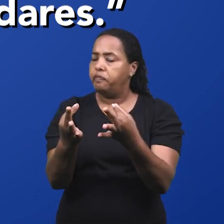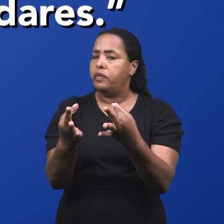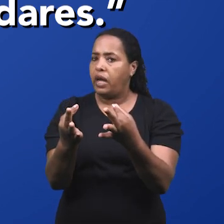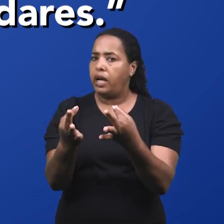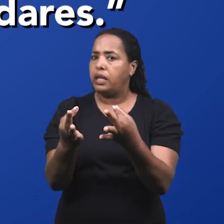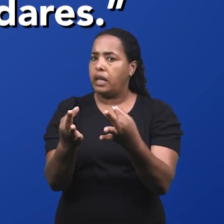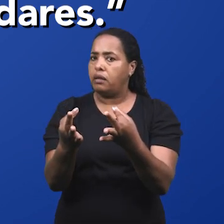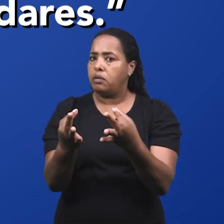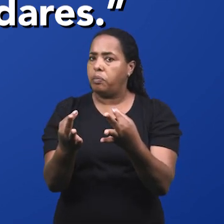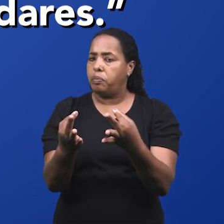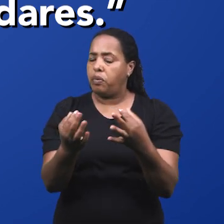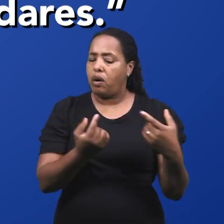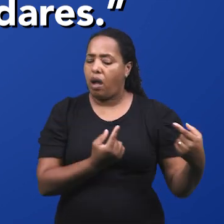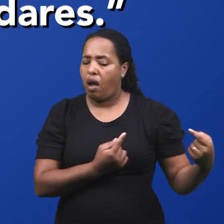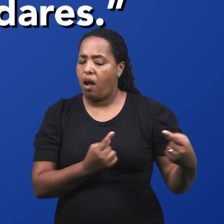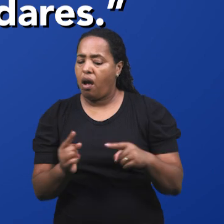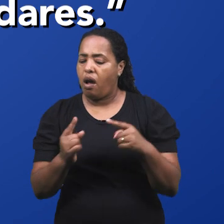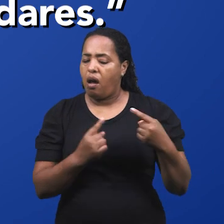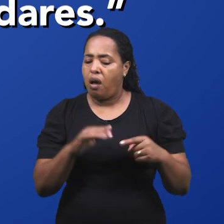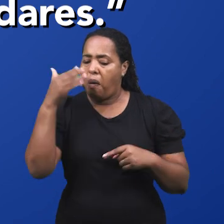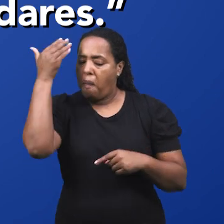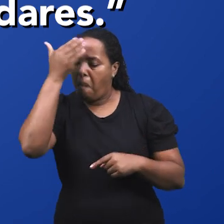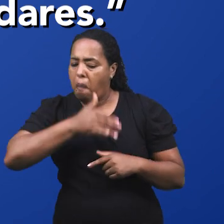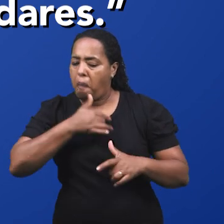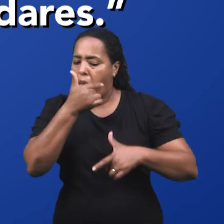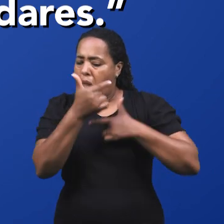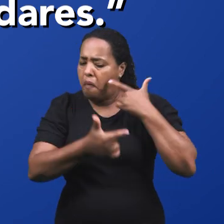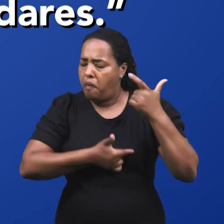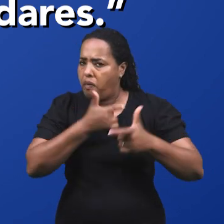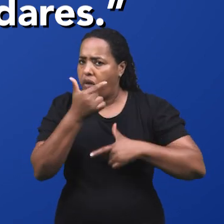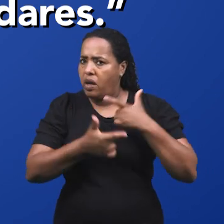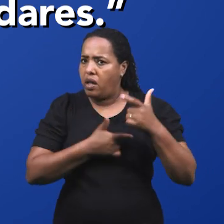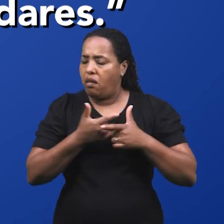vigilantes neste tempo para não, em meio